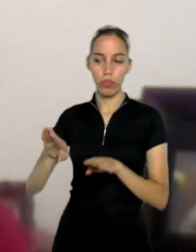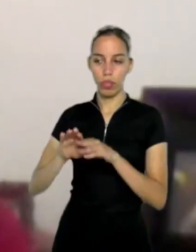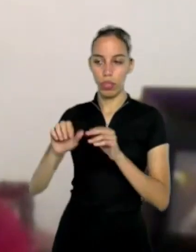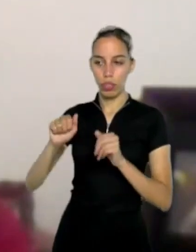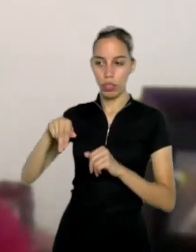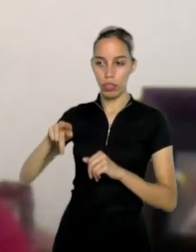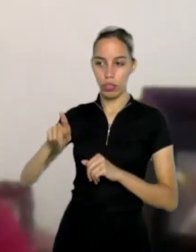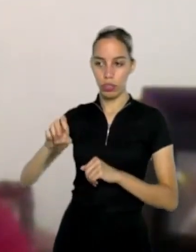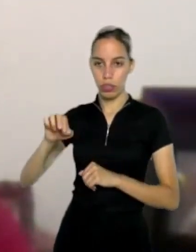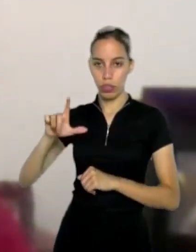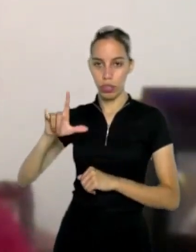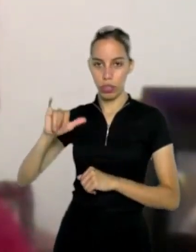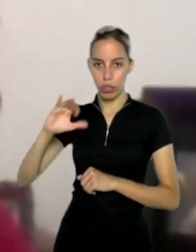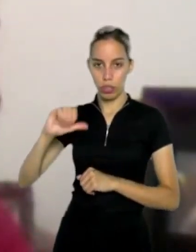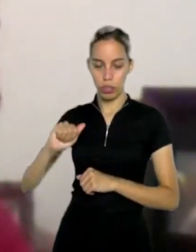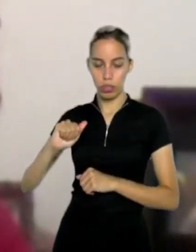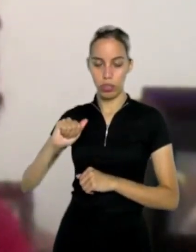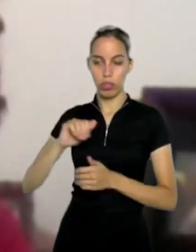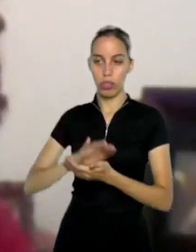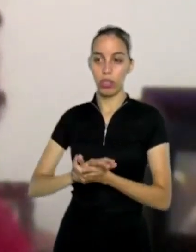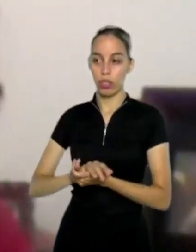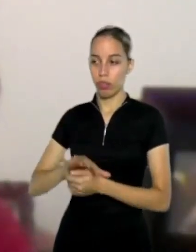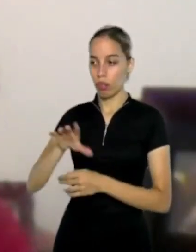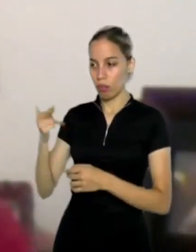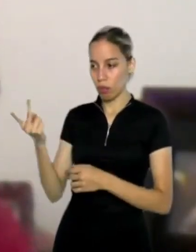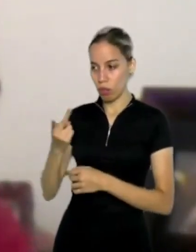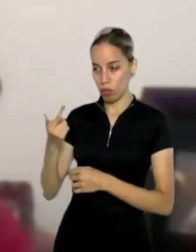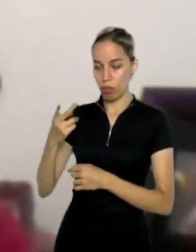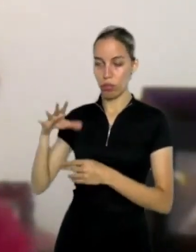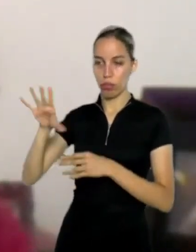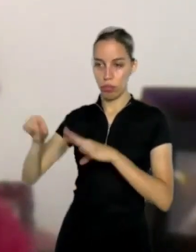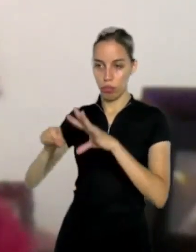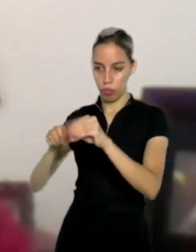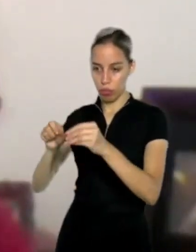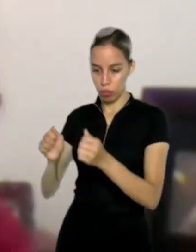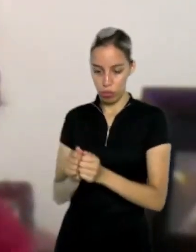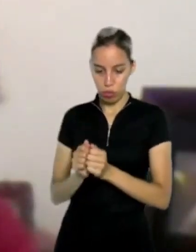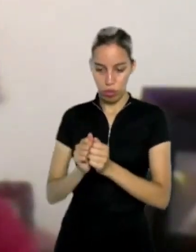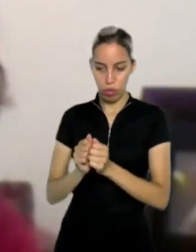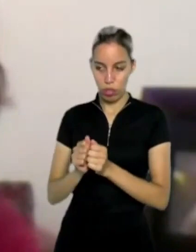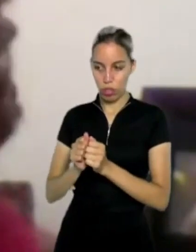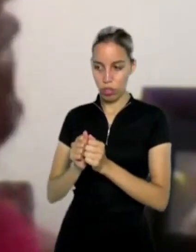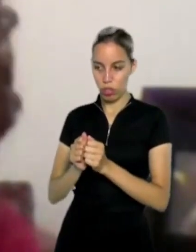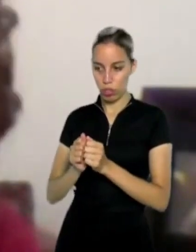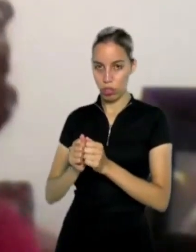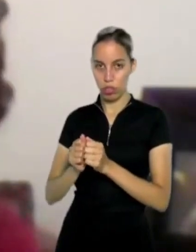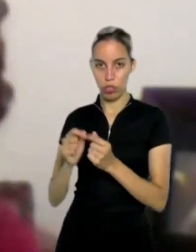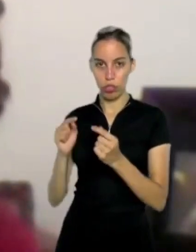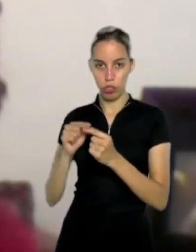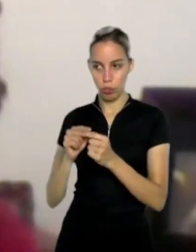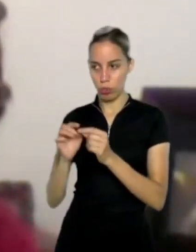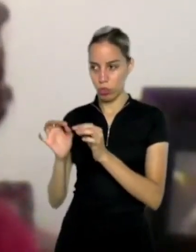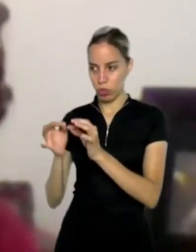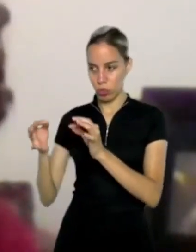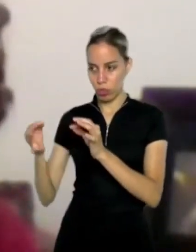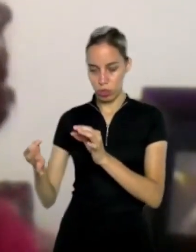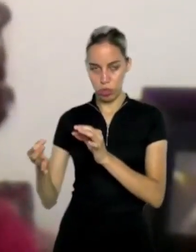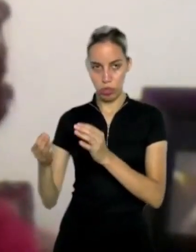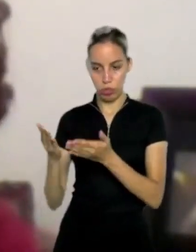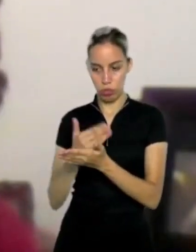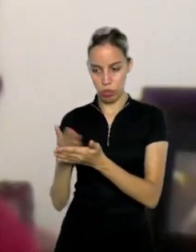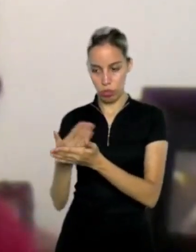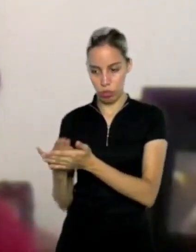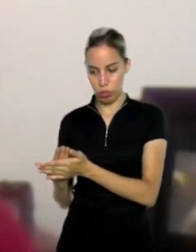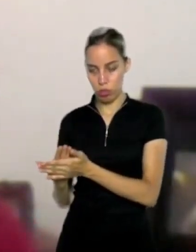Freitas. Então, todos os poemas é em ordem linear mesmo, tem um verso de